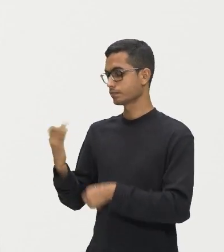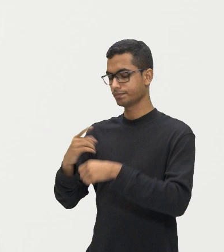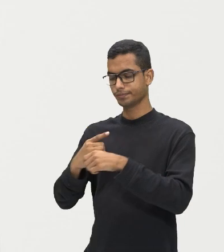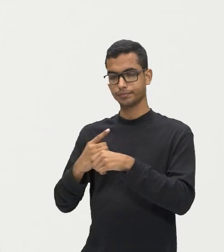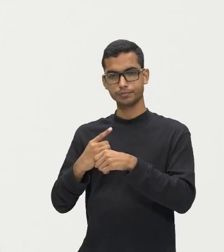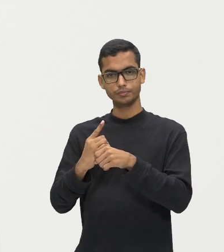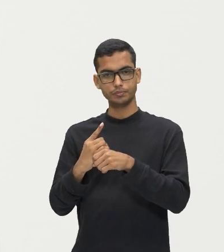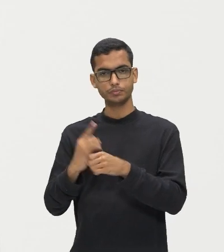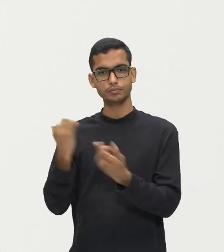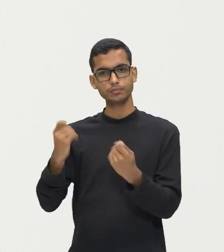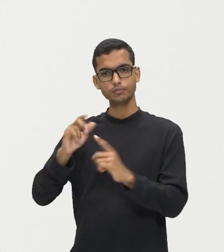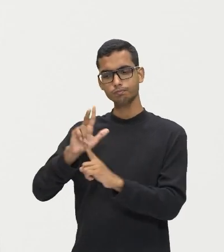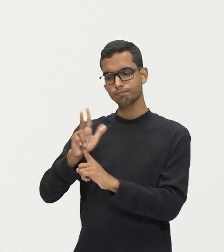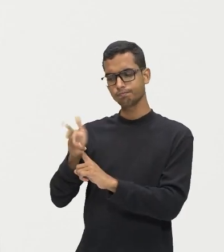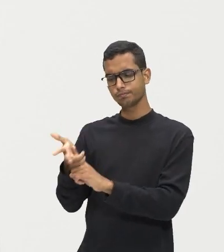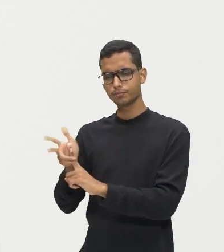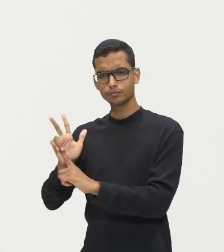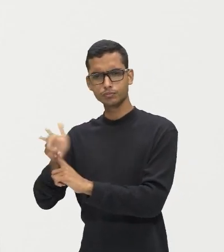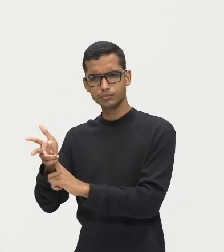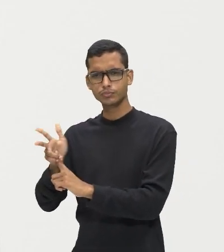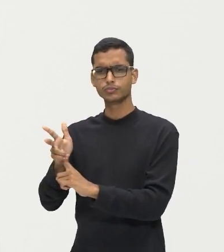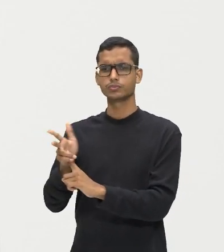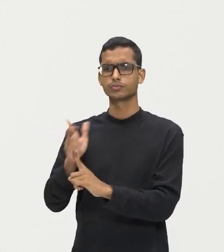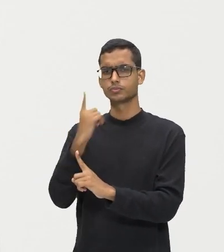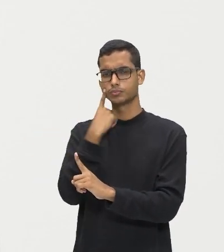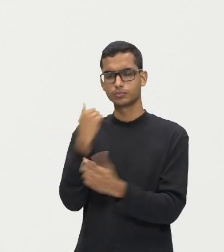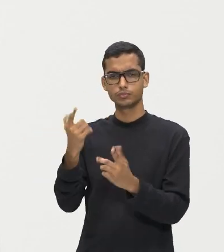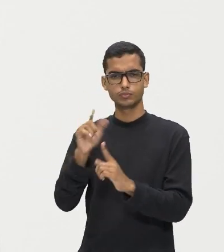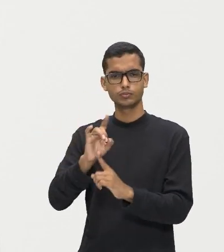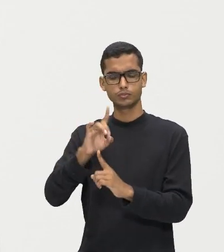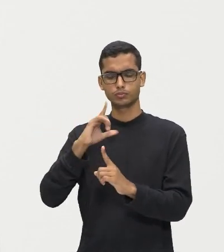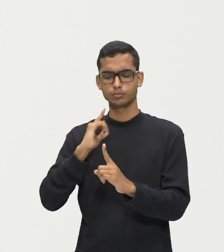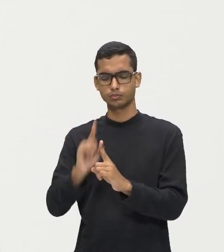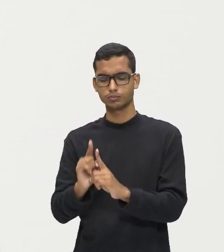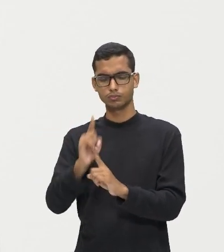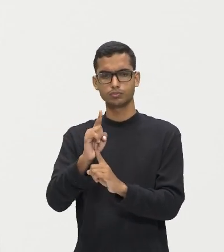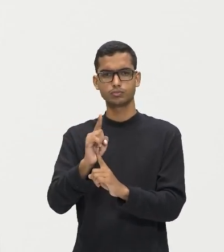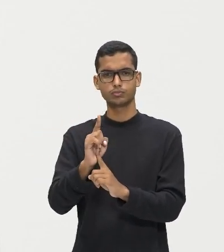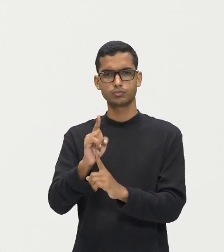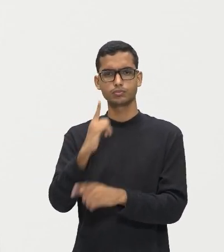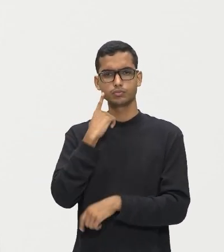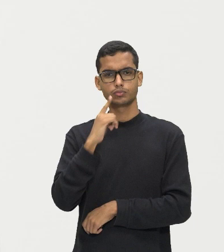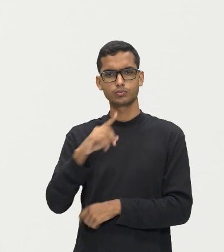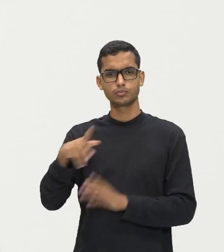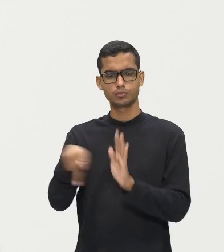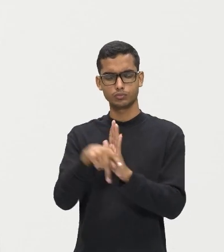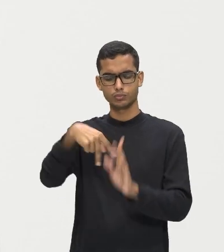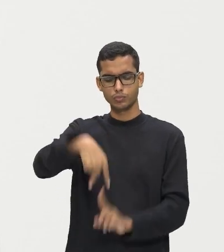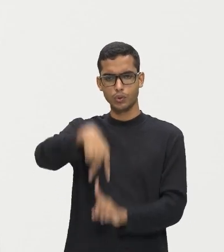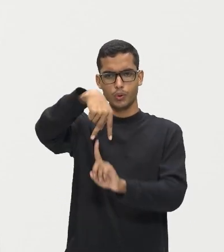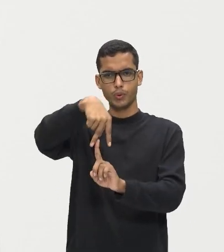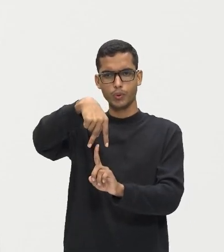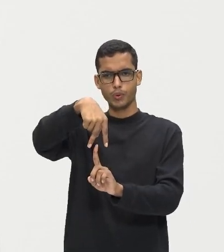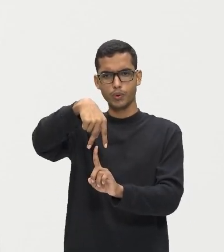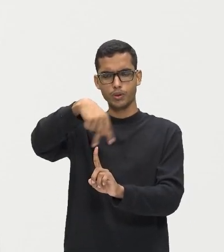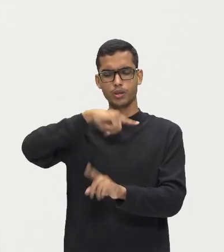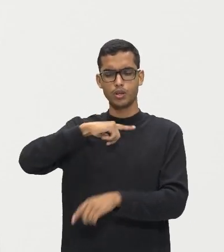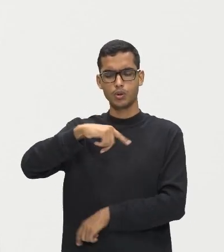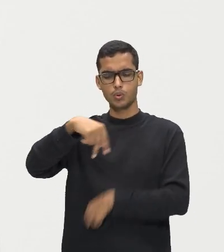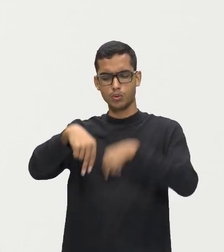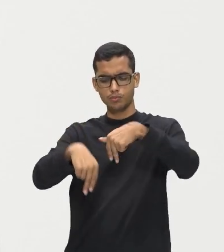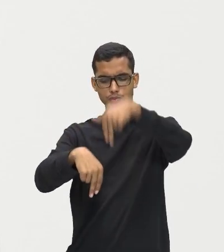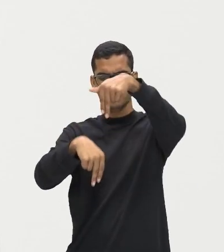podem vir apenas por pedaços. E aí eu tenho uma setinha e o N apontando para cima. Então, é nessa direção que esse mapa deve ser